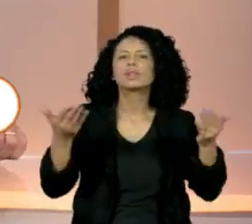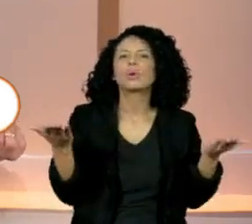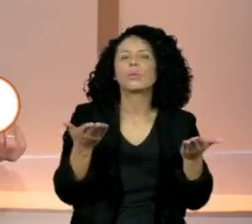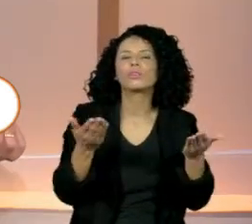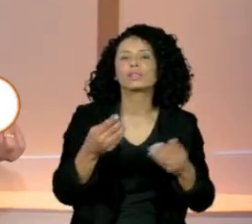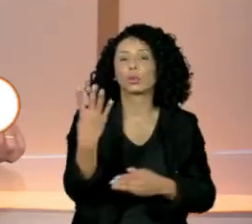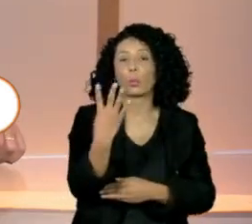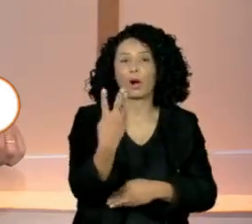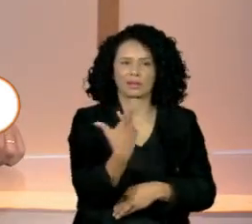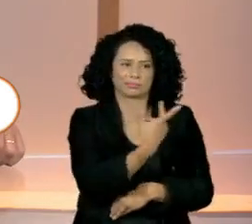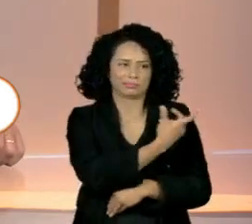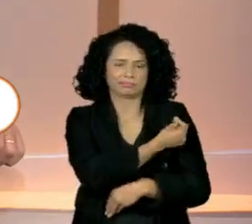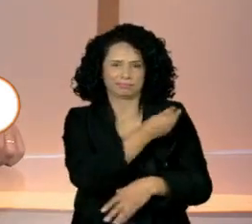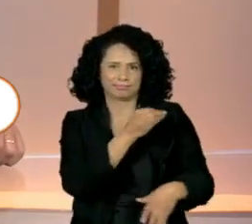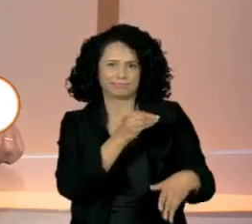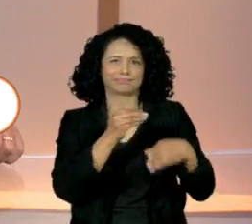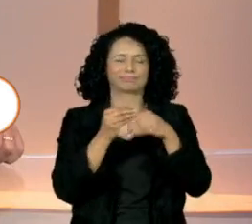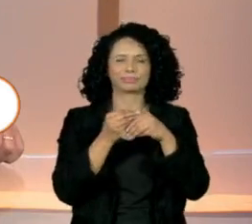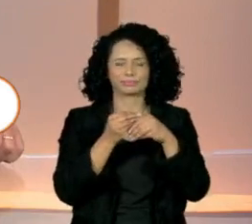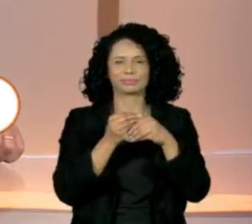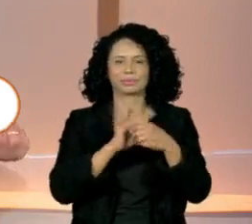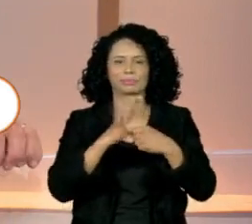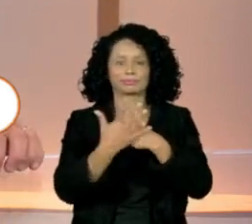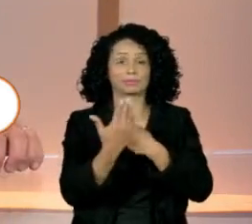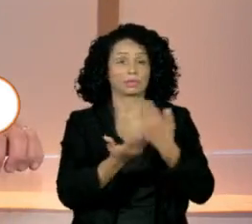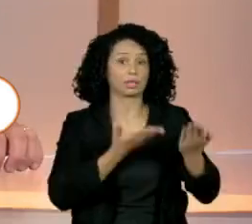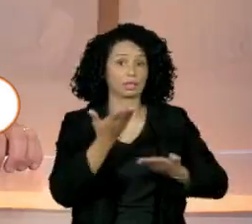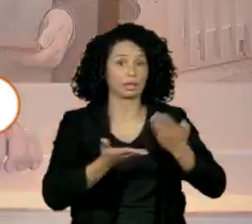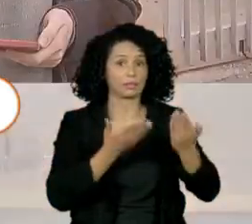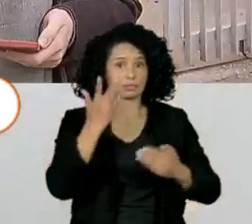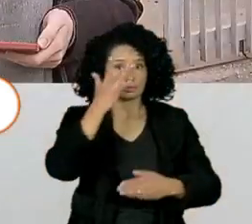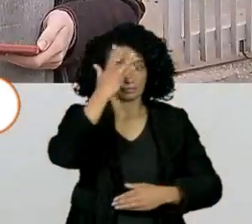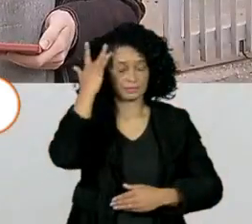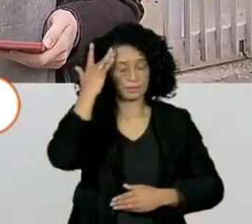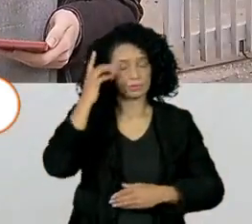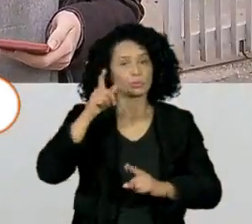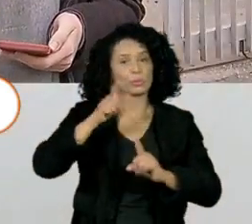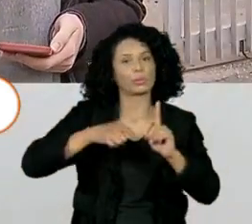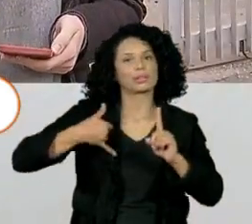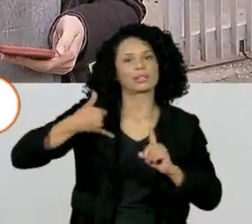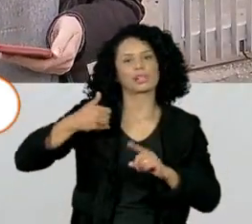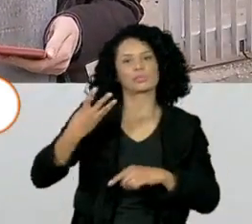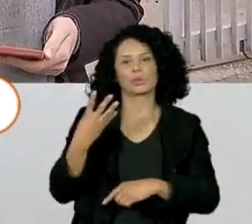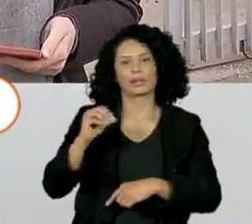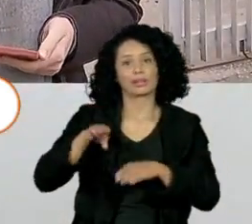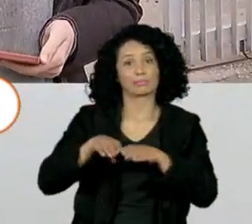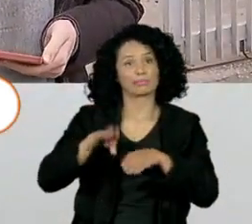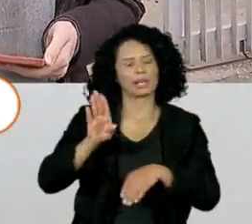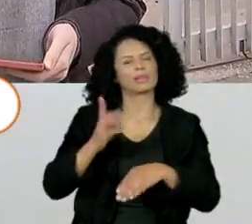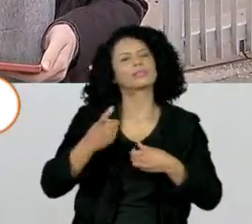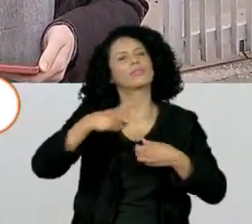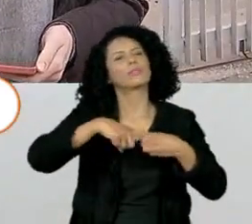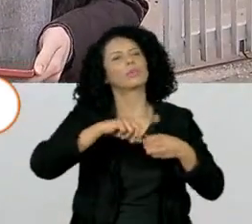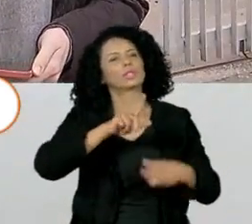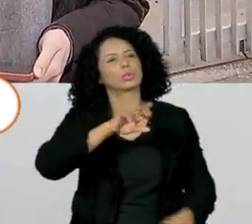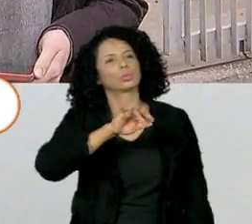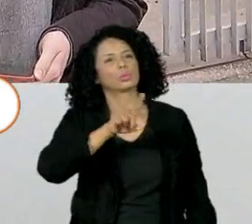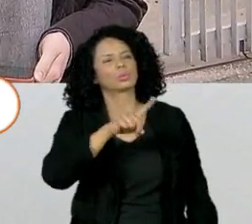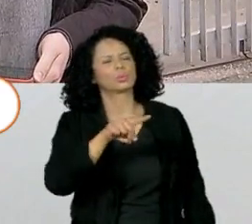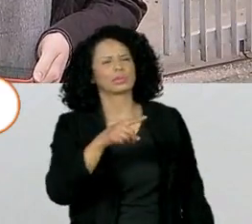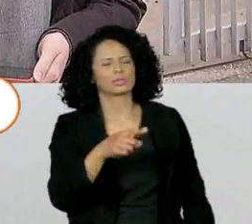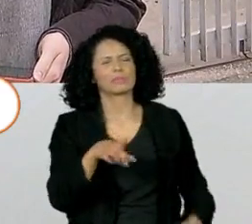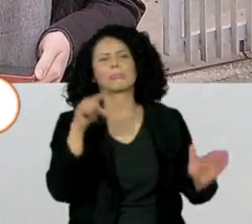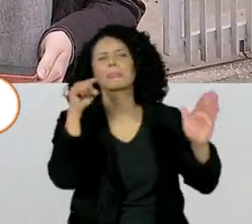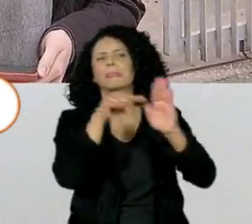quarta dose de vacina contra a Covid para maiores de 40 anos de idade. Quem volta com a gente é o repórter Luiz Turati. Luiz, o